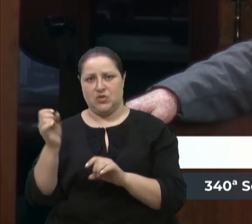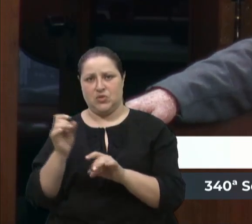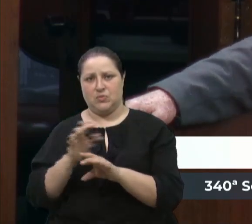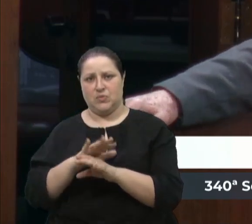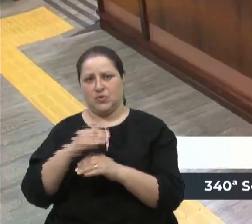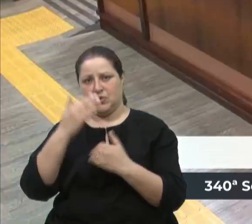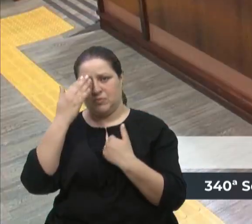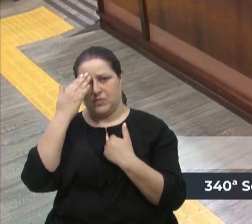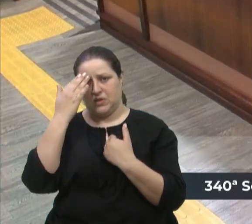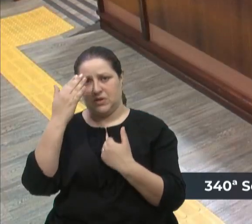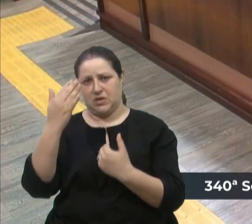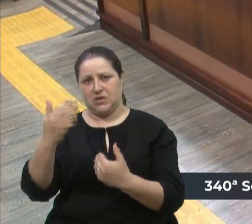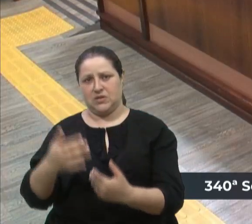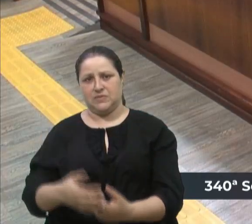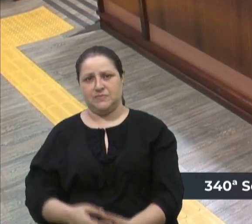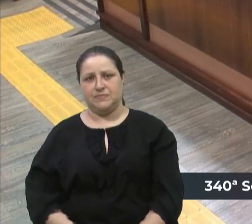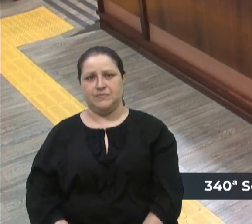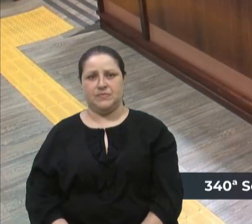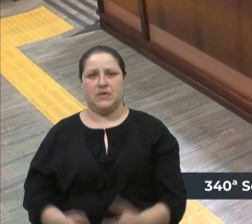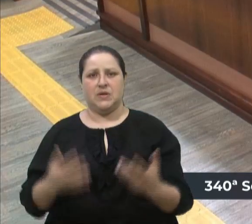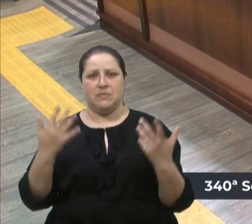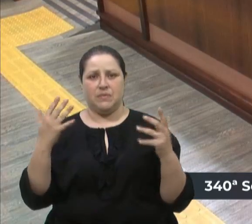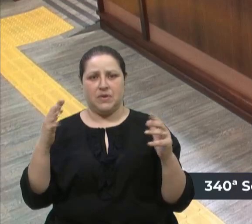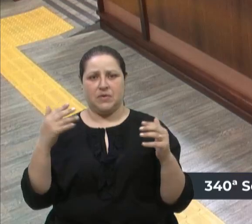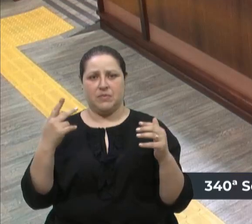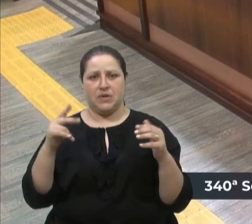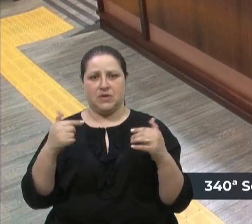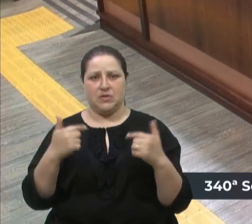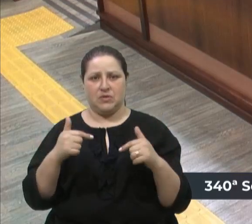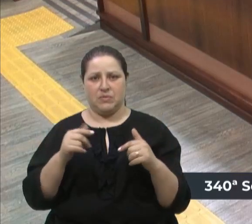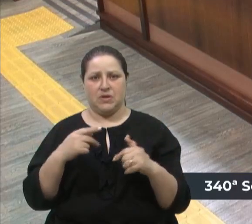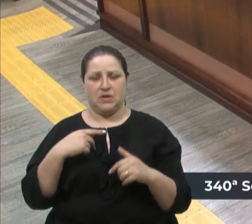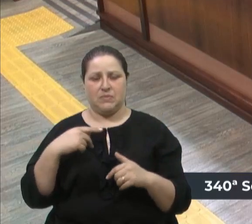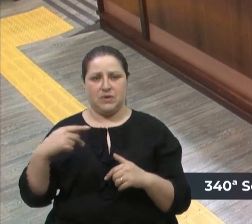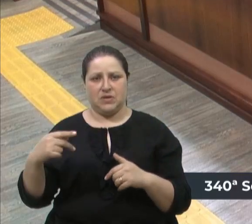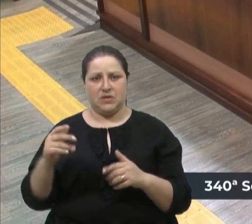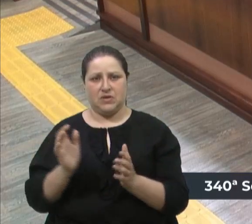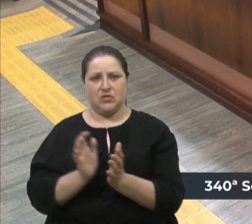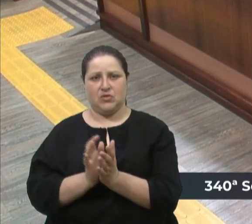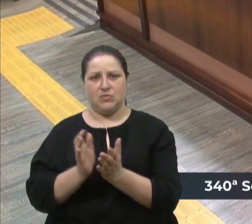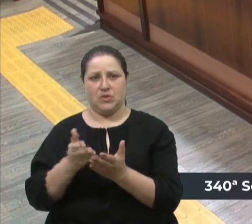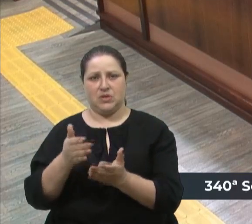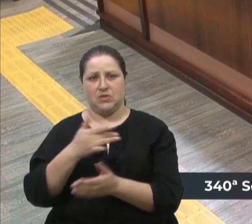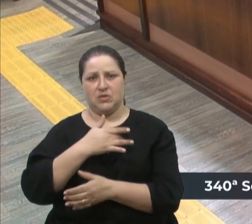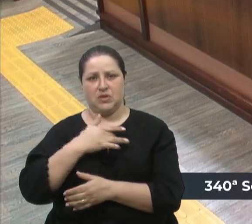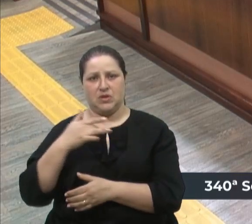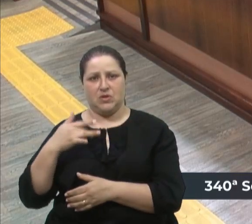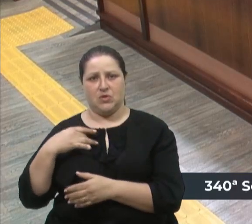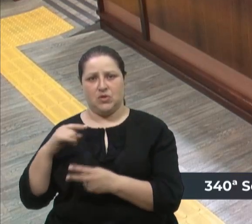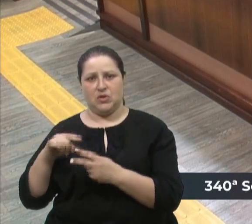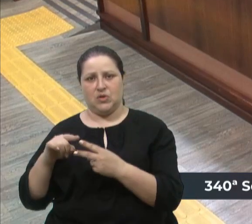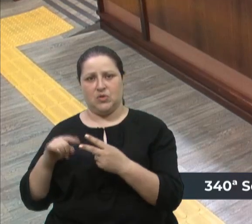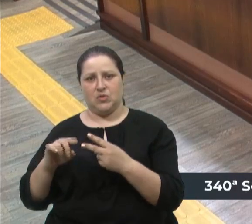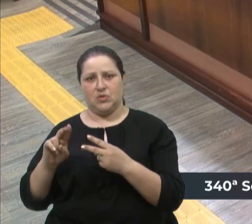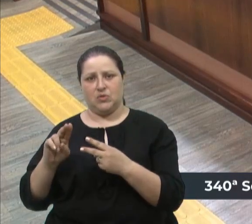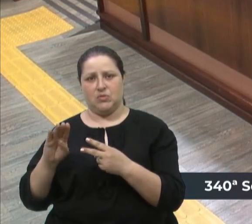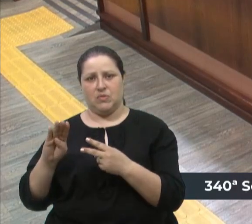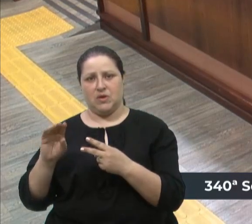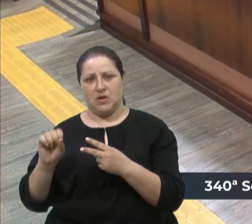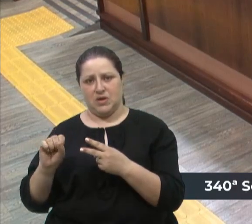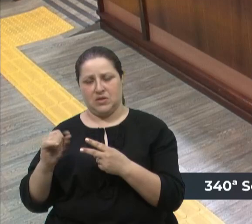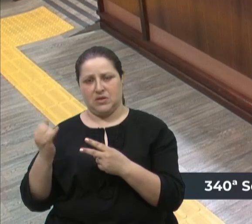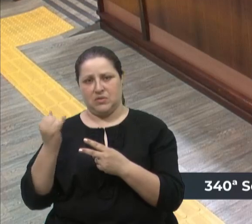obrigado. Obrigado, parabéns pelo trabalho. Presidente da Comissão da Saúde, 2 UBS importantes, a